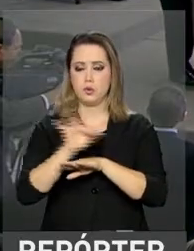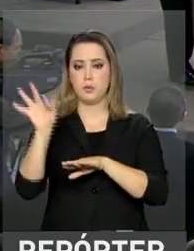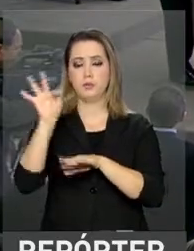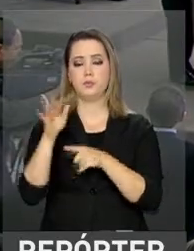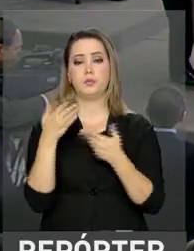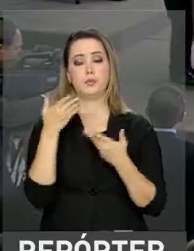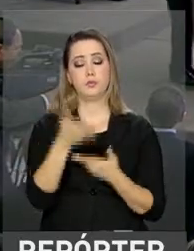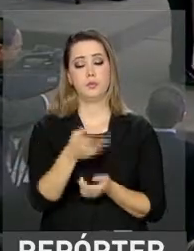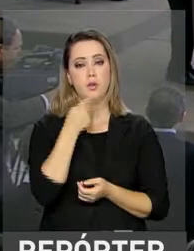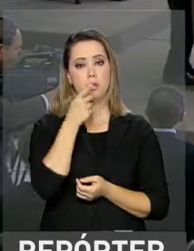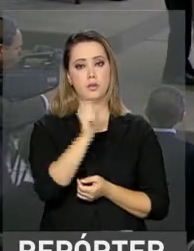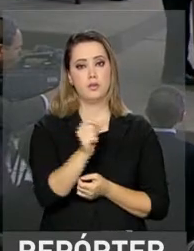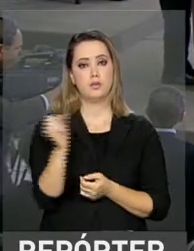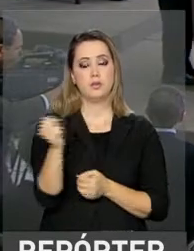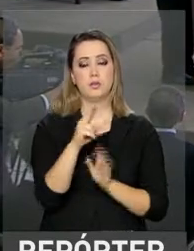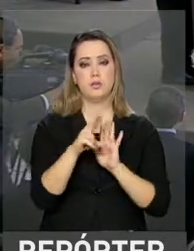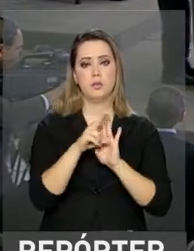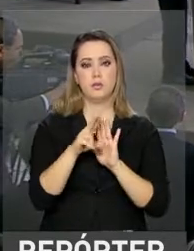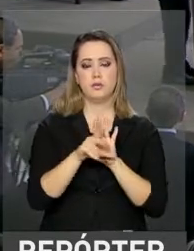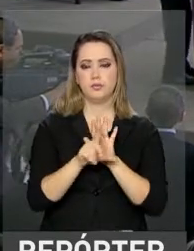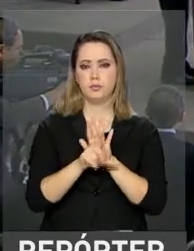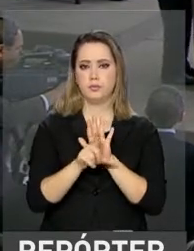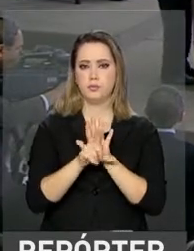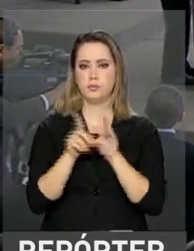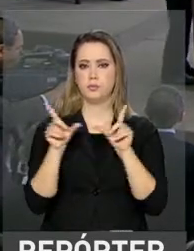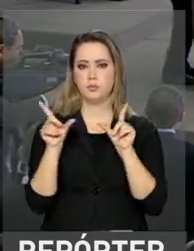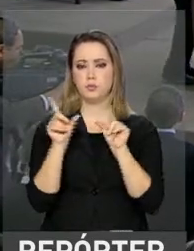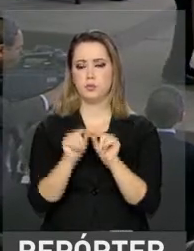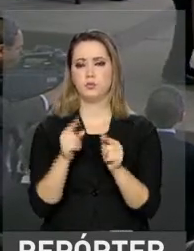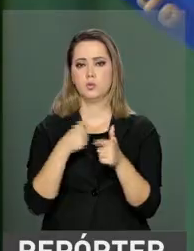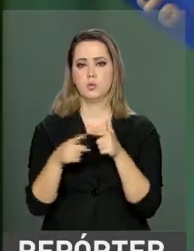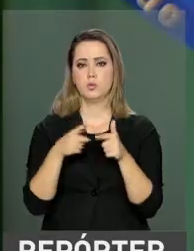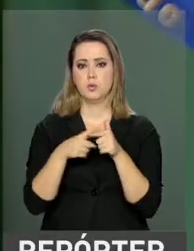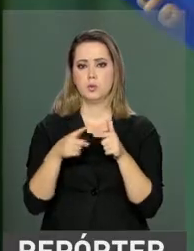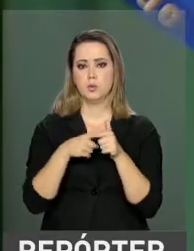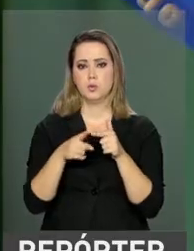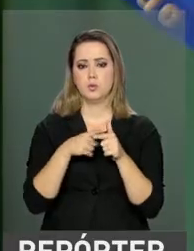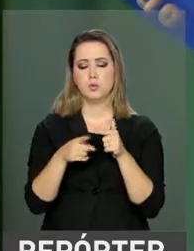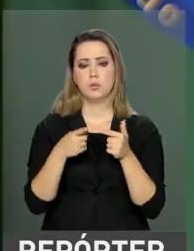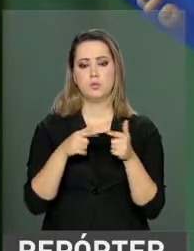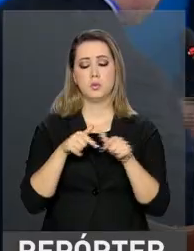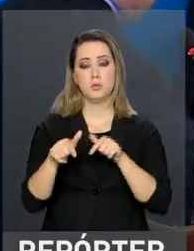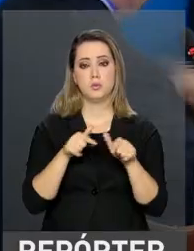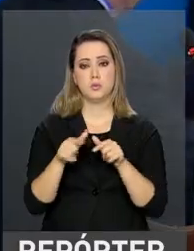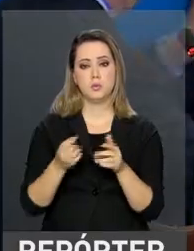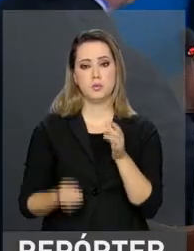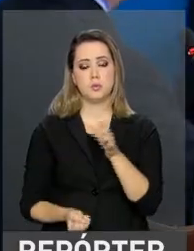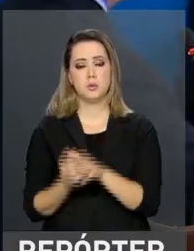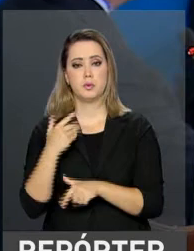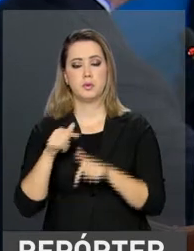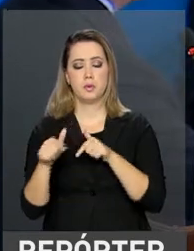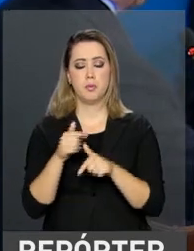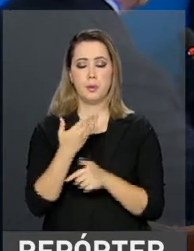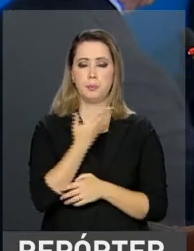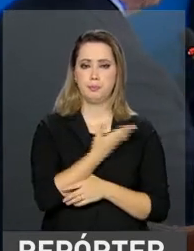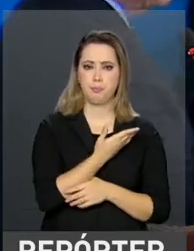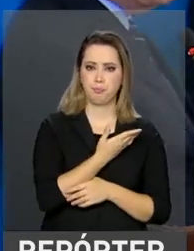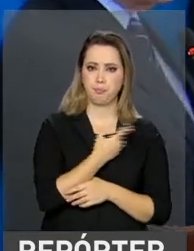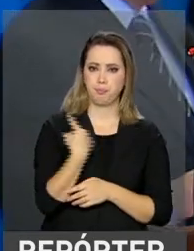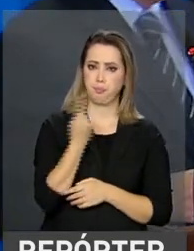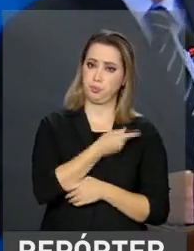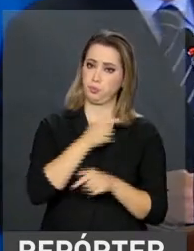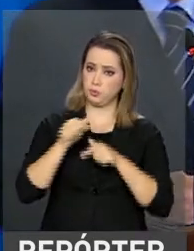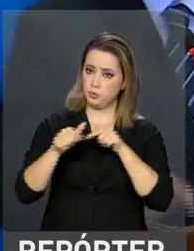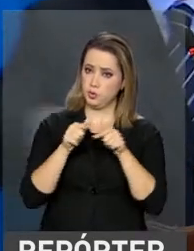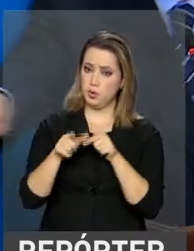segundo o presidente a nova lei vai diminuir conflitos trabalhistas e gerar empregos o nosso trabalho é para combater o desemprego e